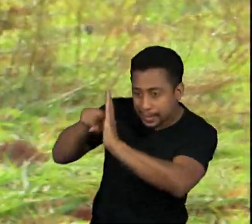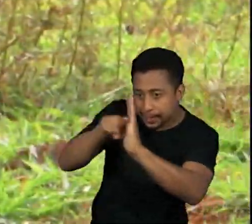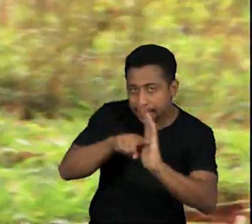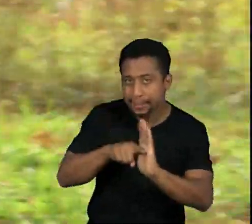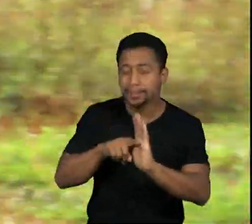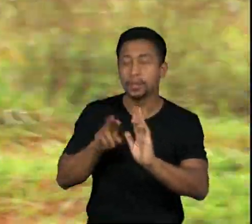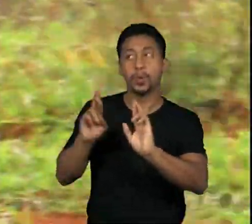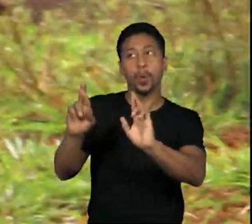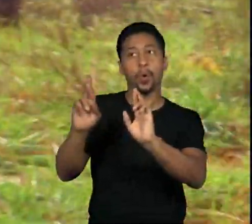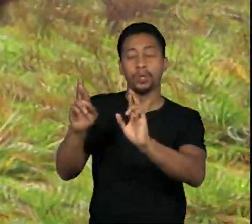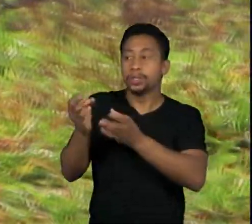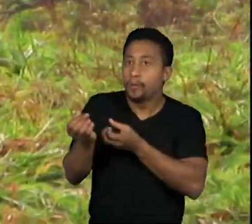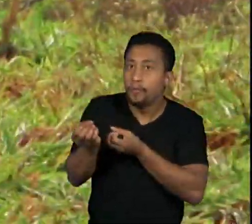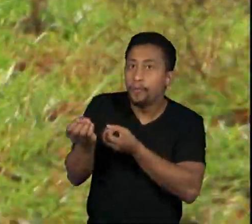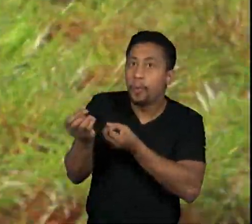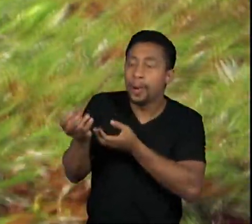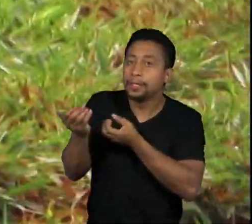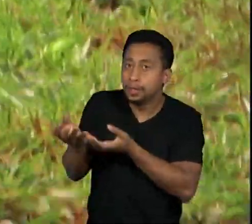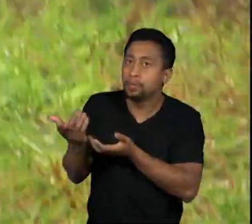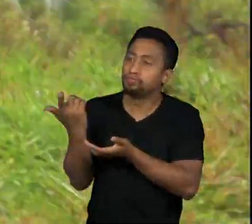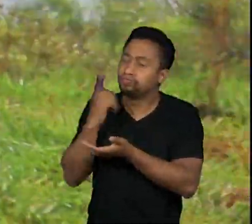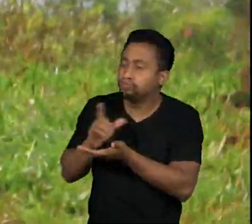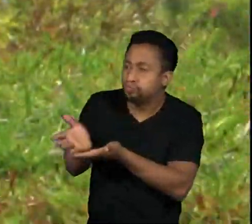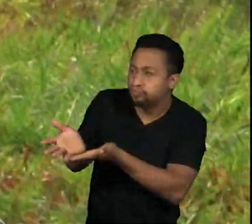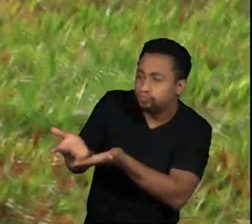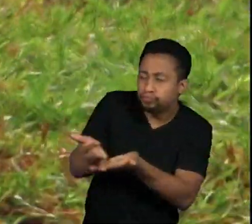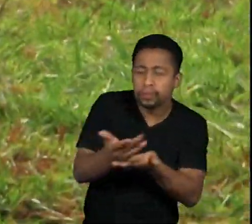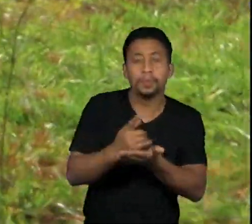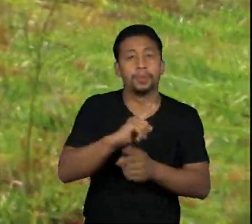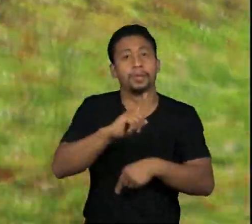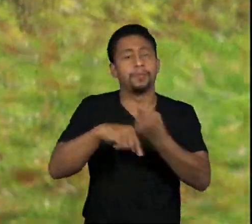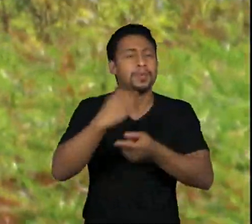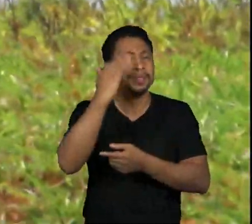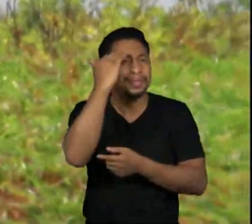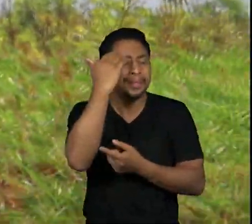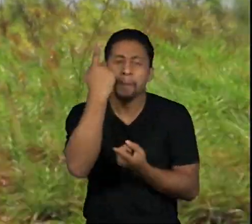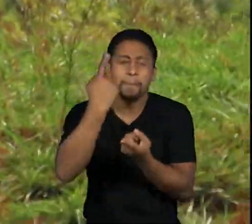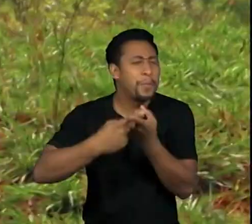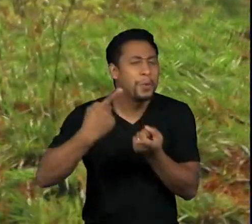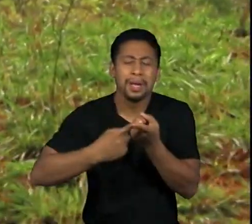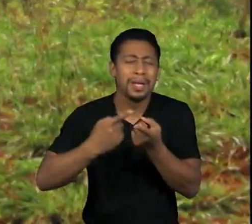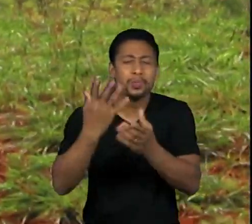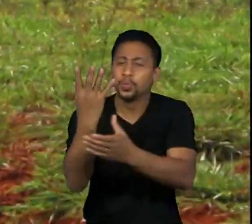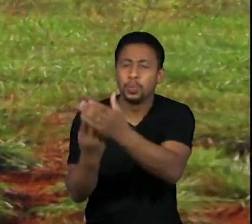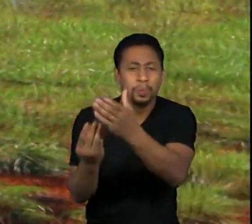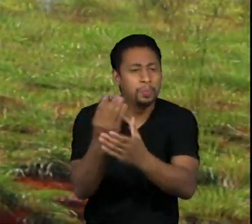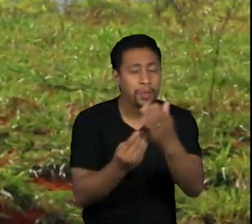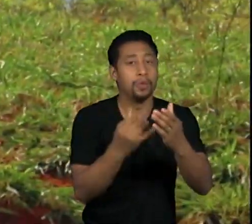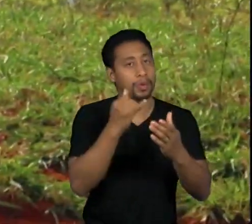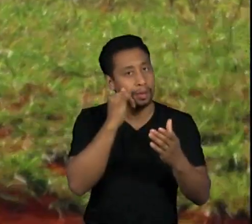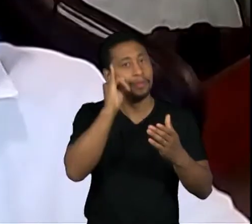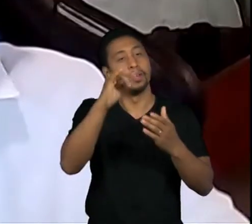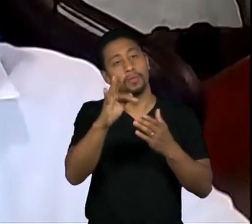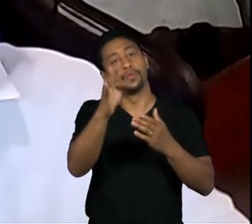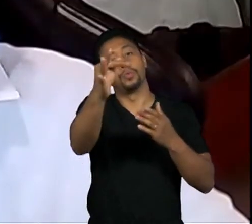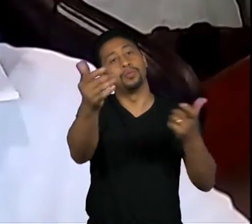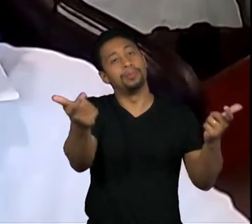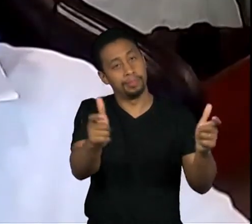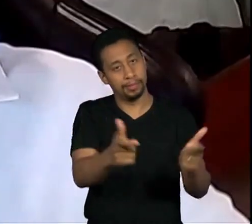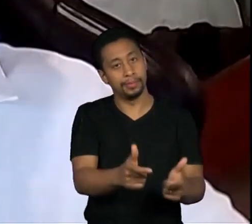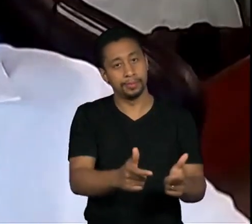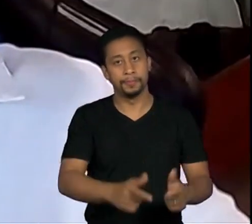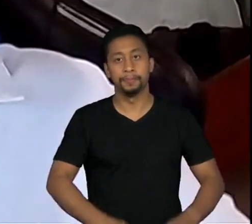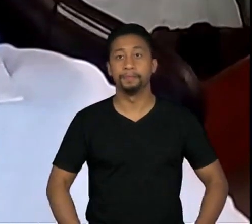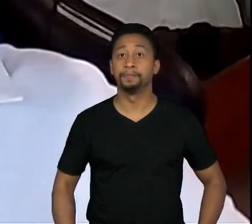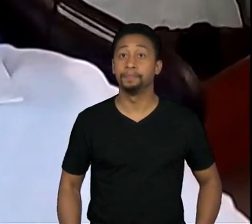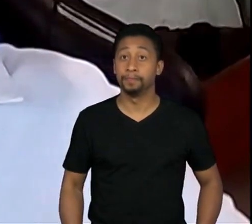compreensão do processo de desaparecimento local e, assim, ajudem a evitar novas extinções. Pensar também